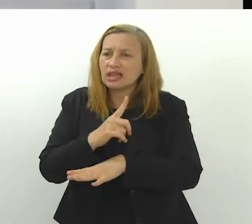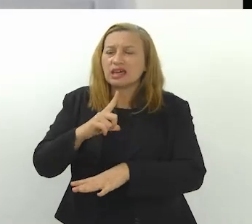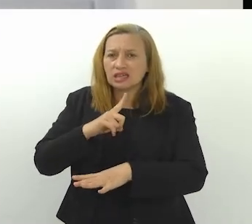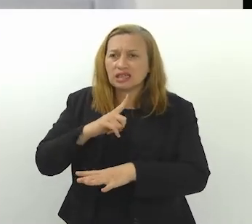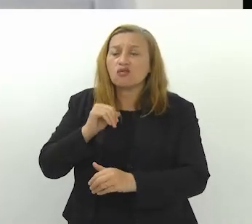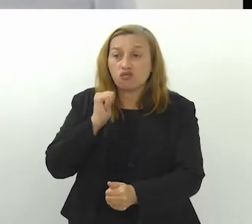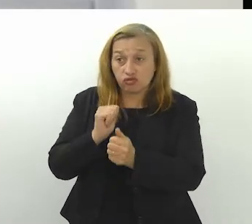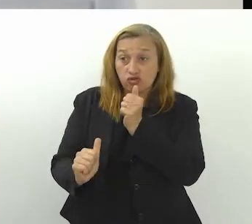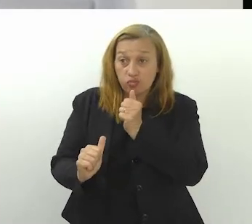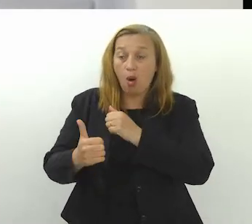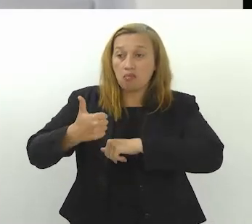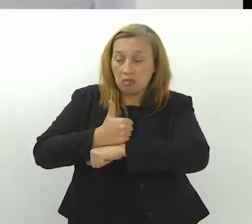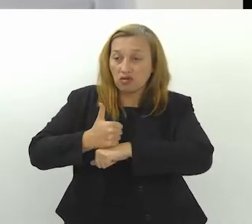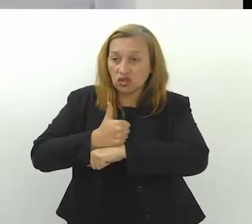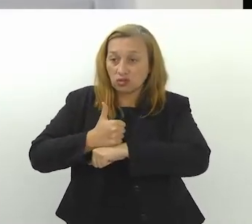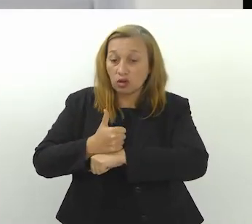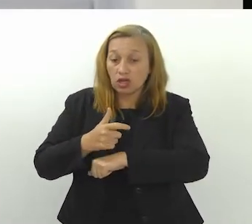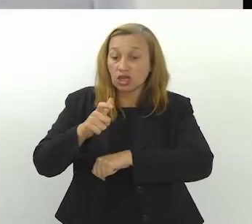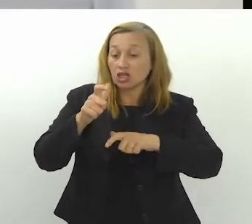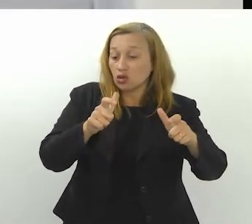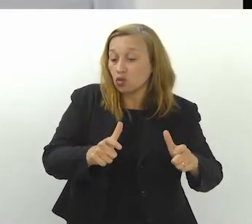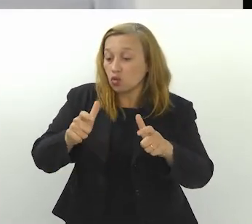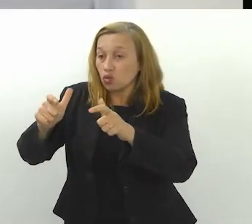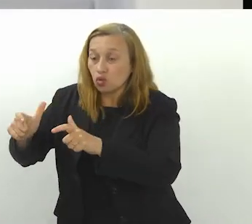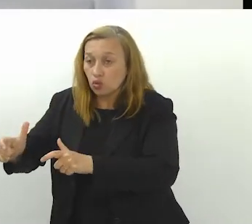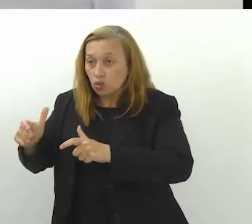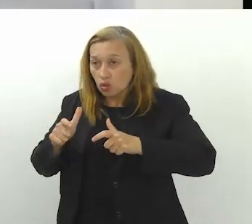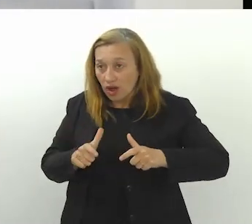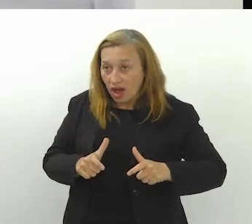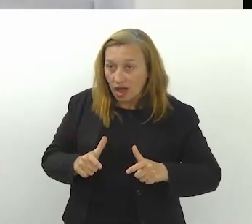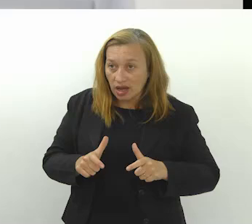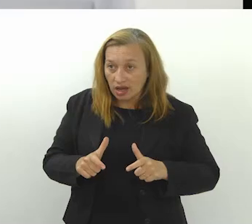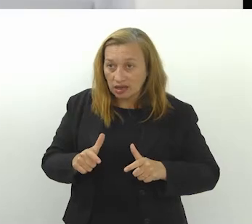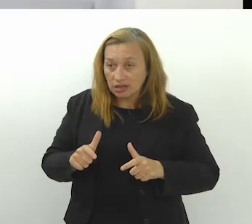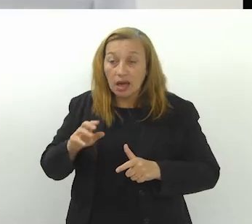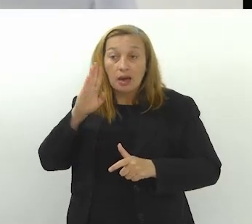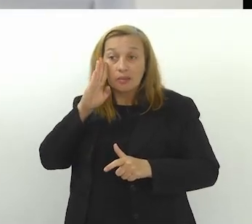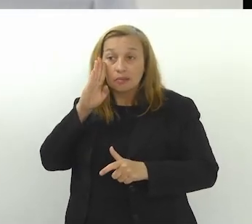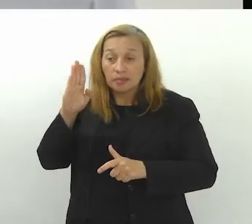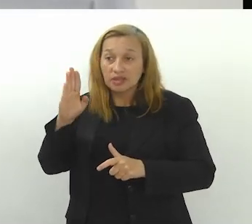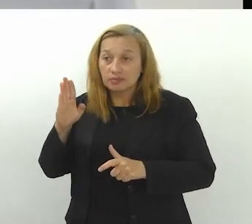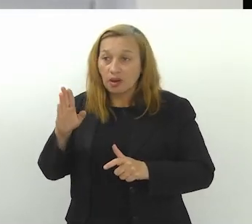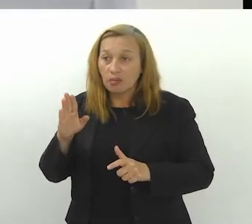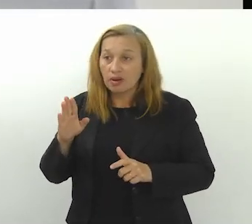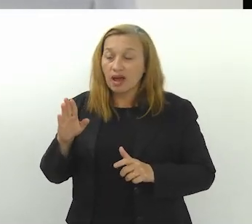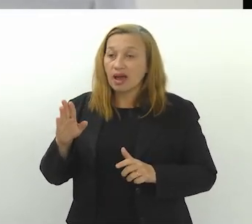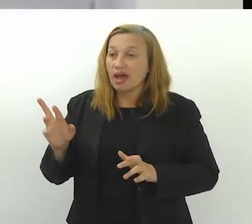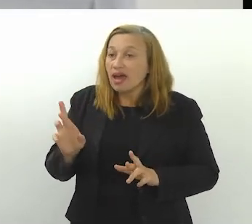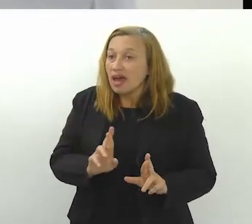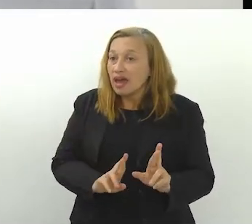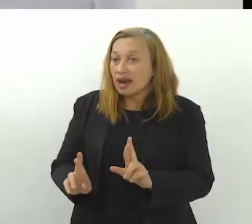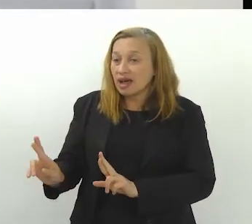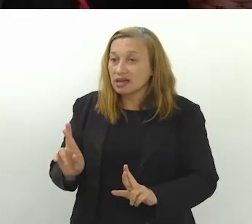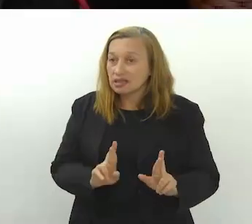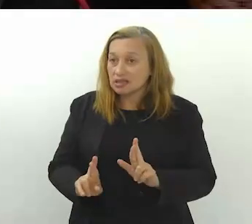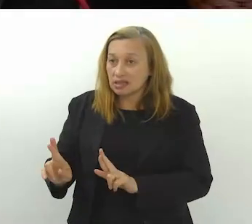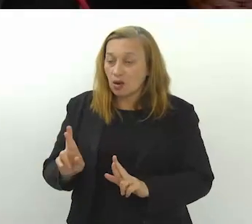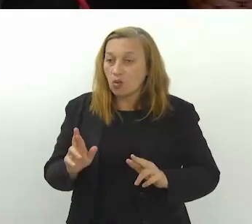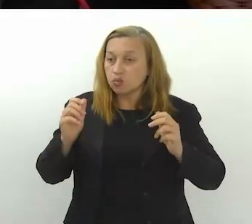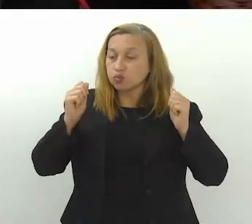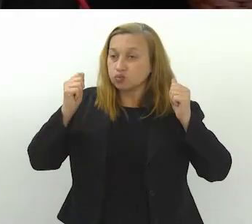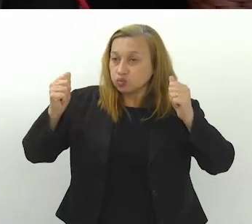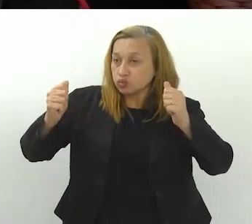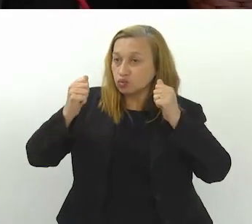tem futebol profissional na Alemanha. Esses espaços físicos, eles são espaços de socialização, né, dos